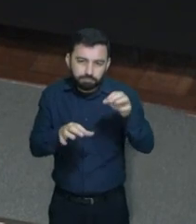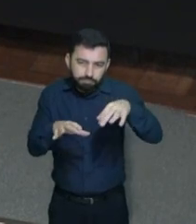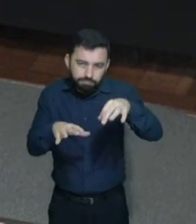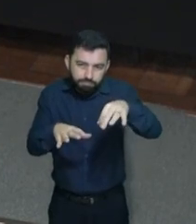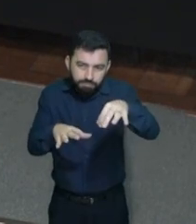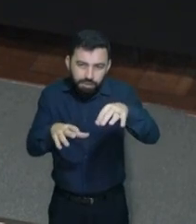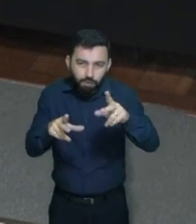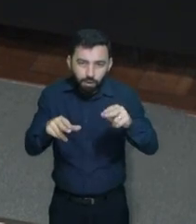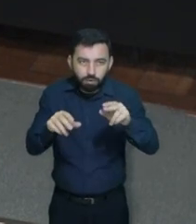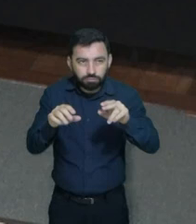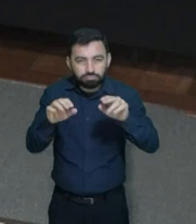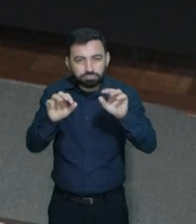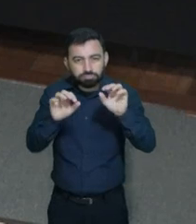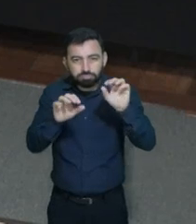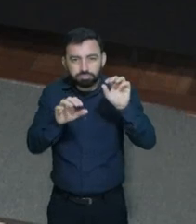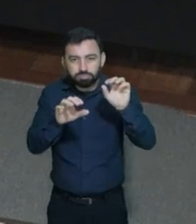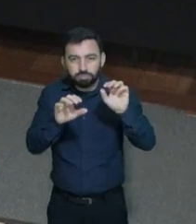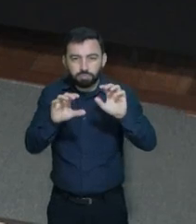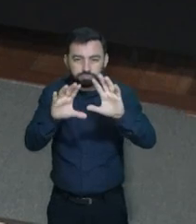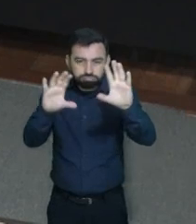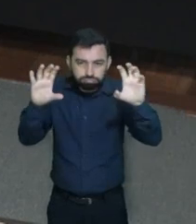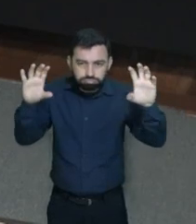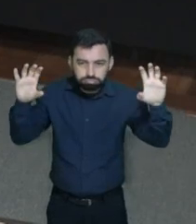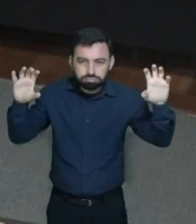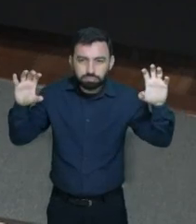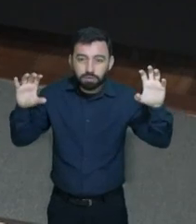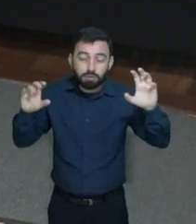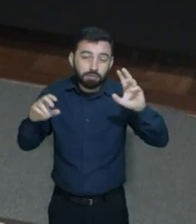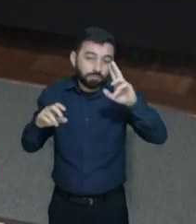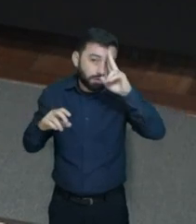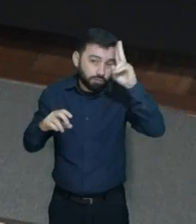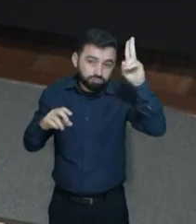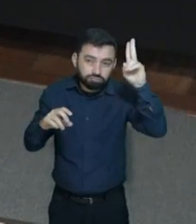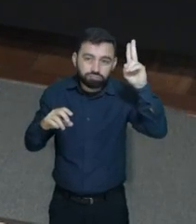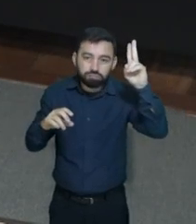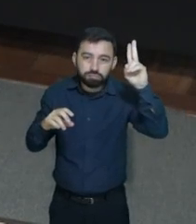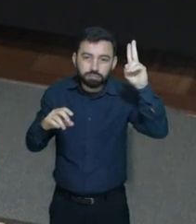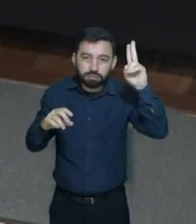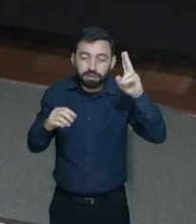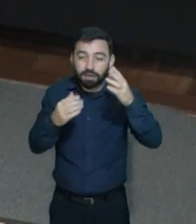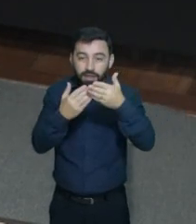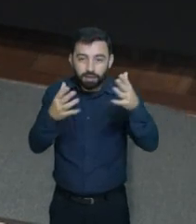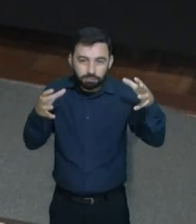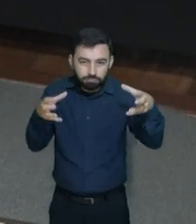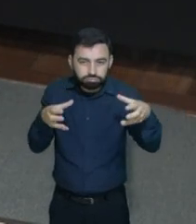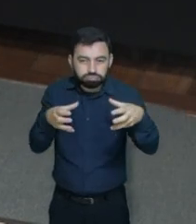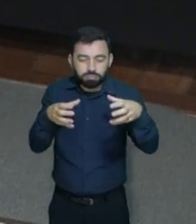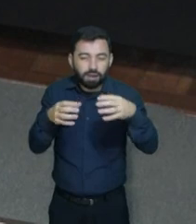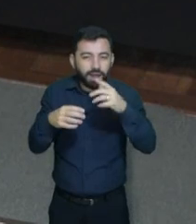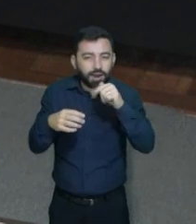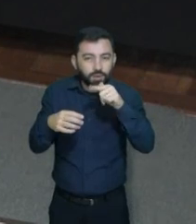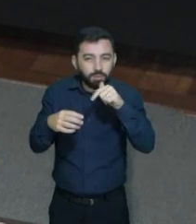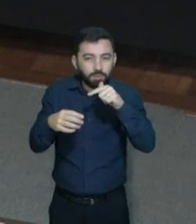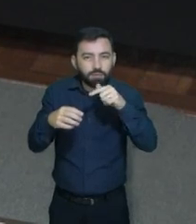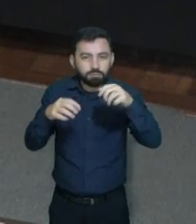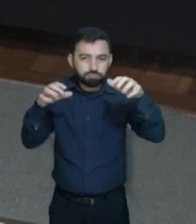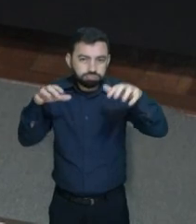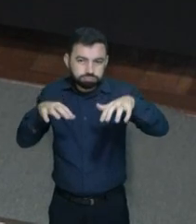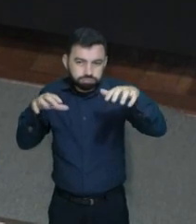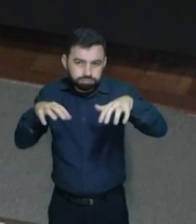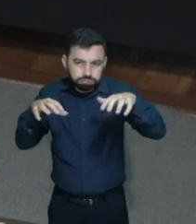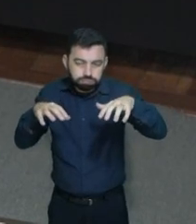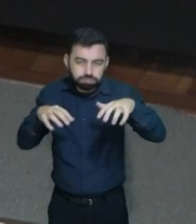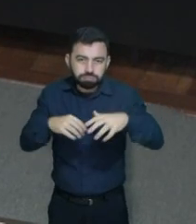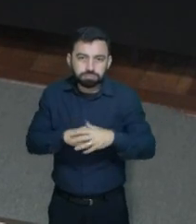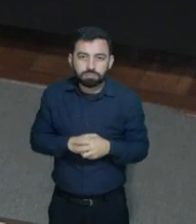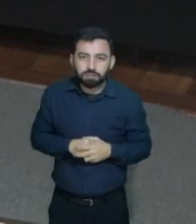Então você tem que jogar umas sementinhas lá, umas partículas, que aí elas agregam água. e aí, teoricamente,